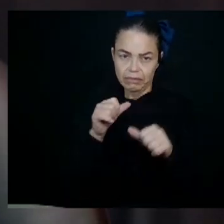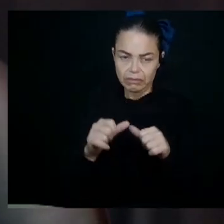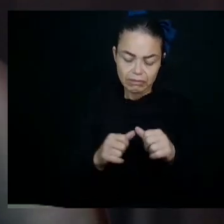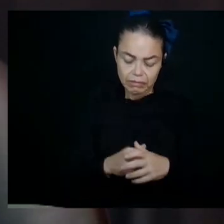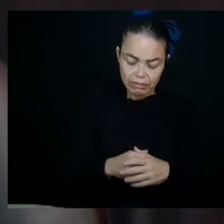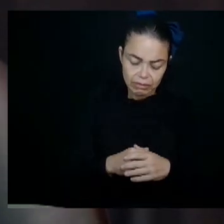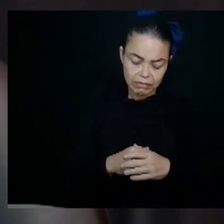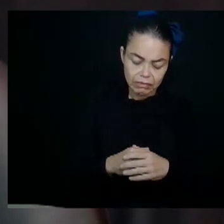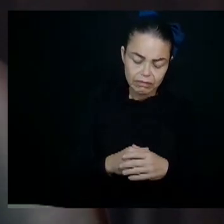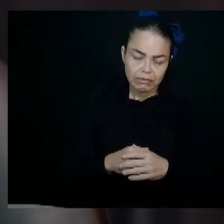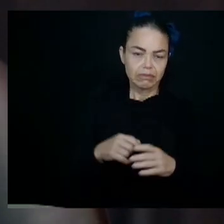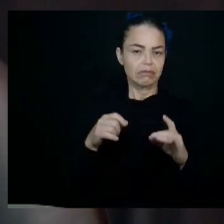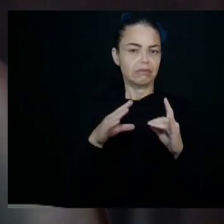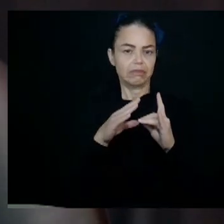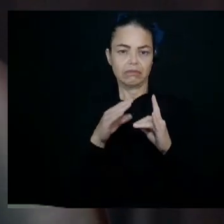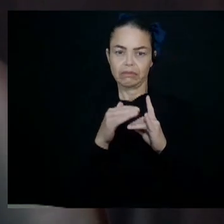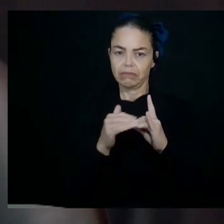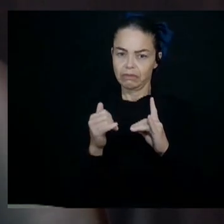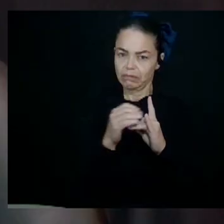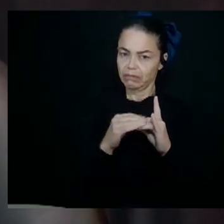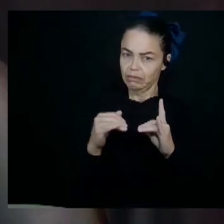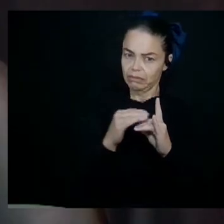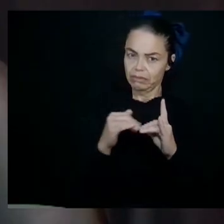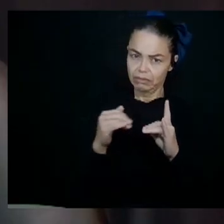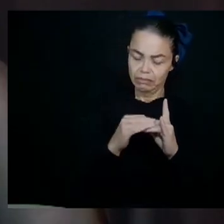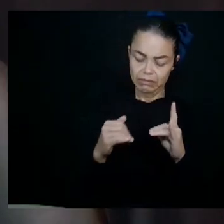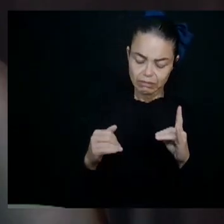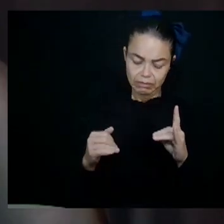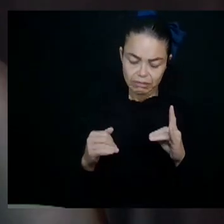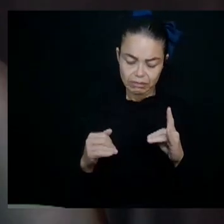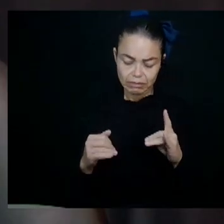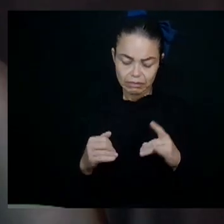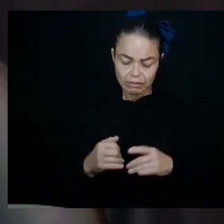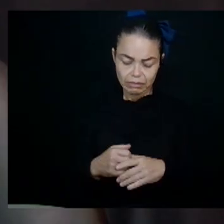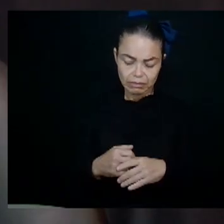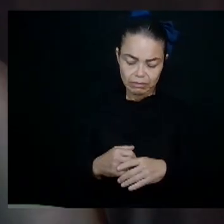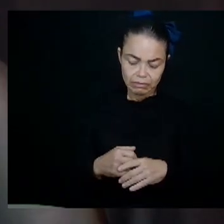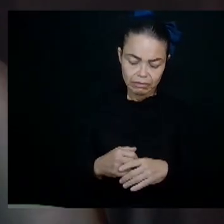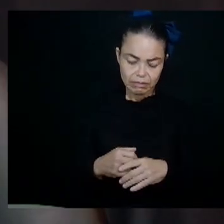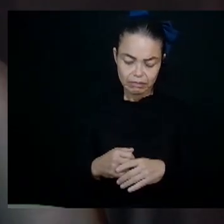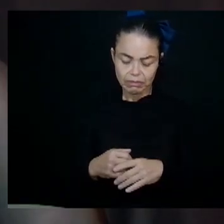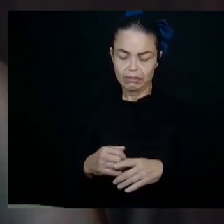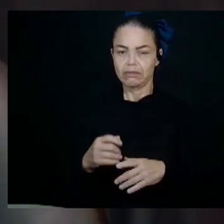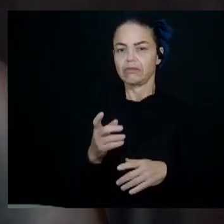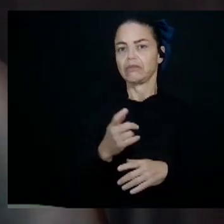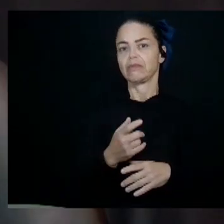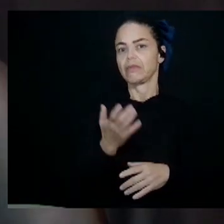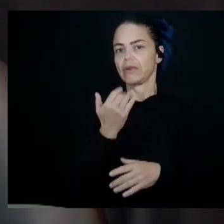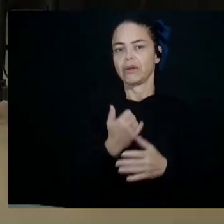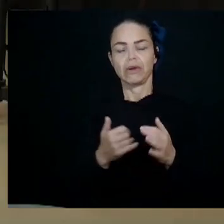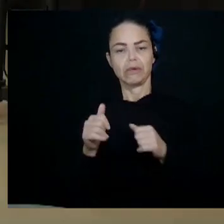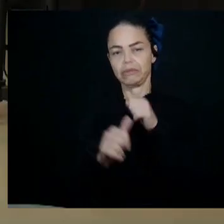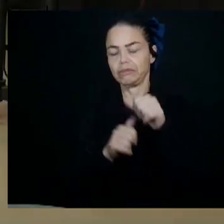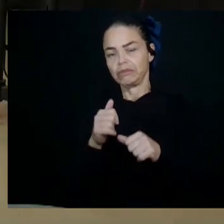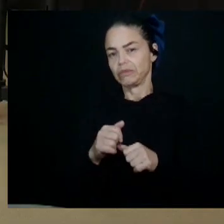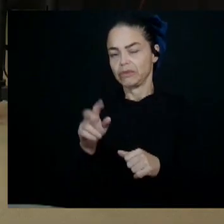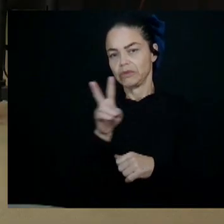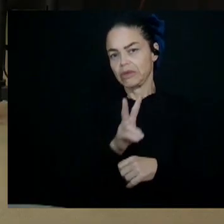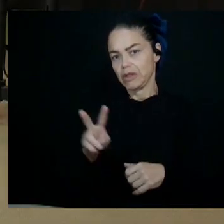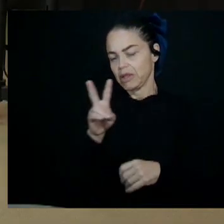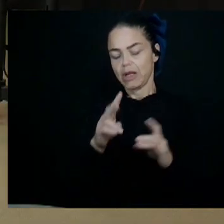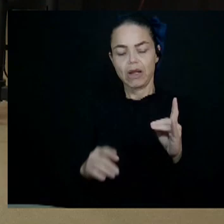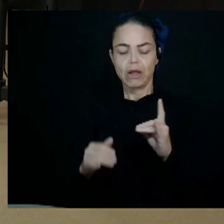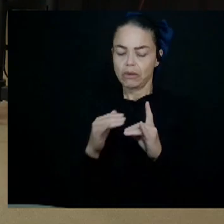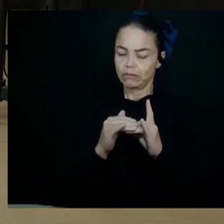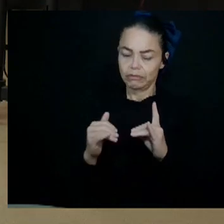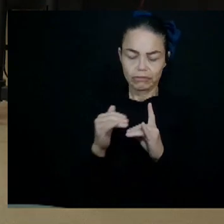vegetariano, vegano. Sim. E ele começou a produzir. Você sabe Sei, quem é, né? E assim,